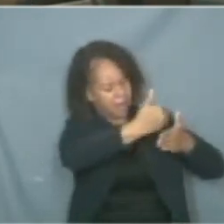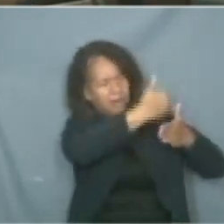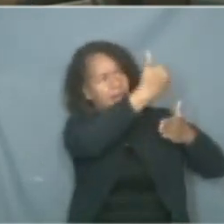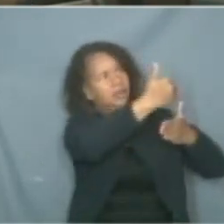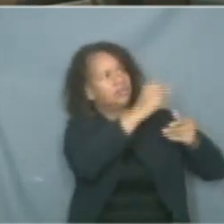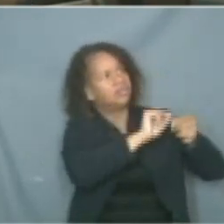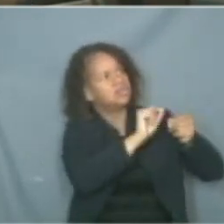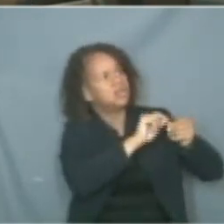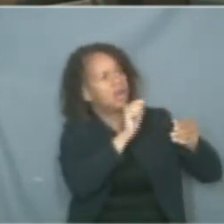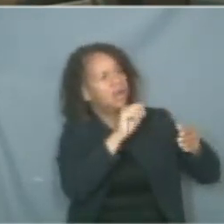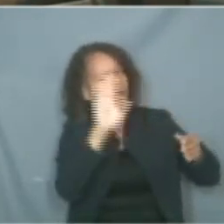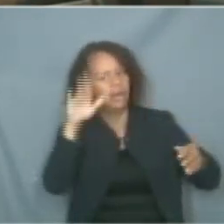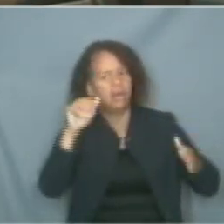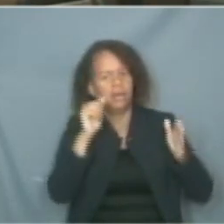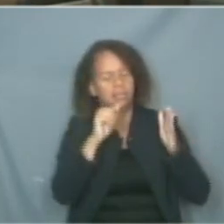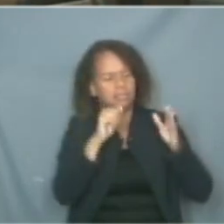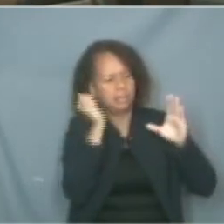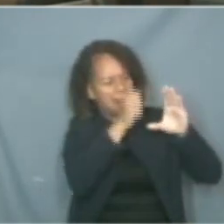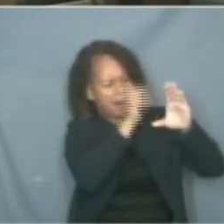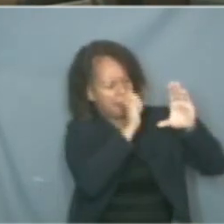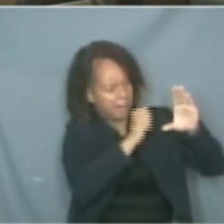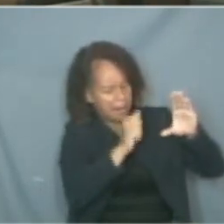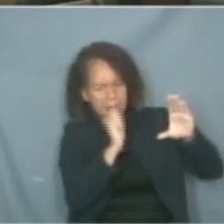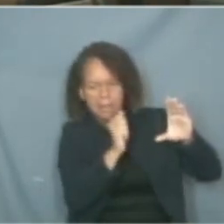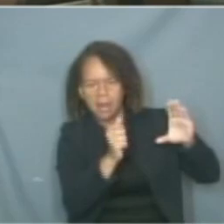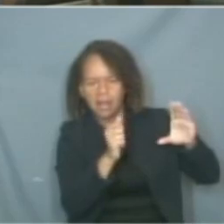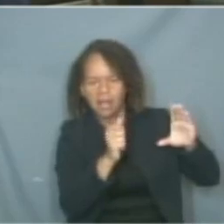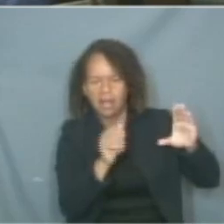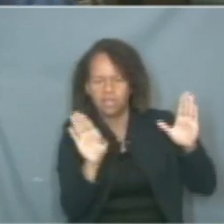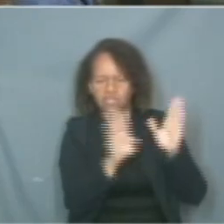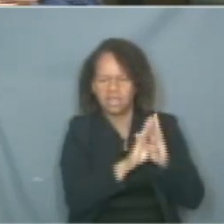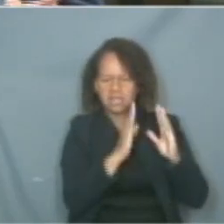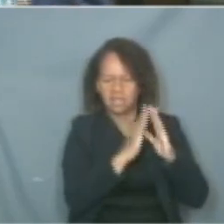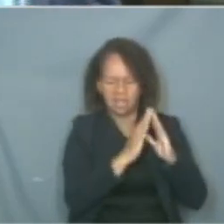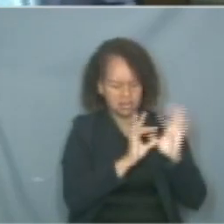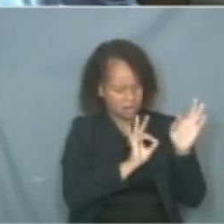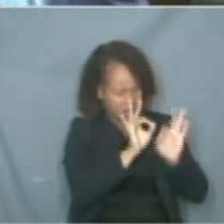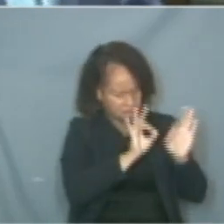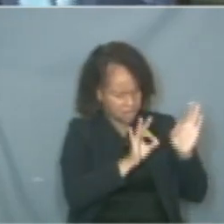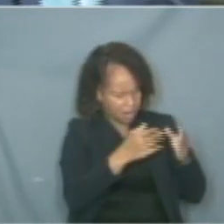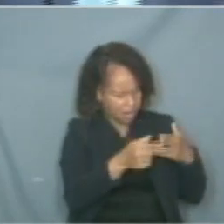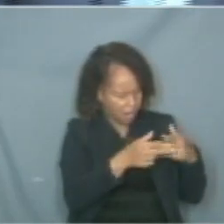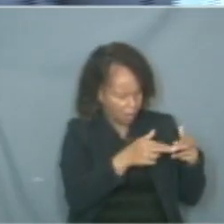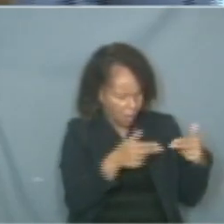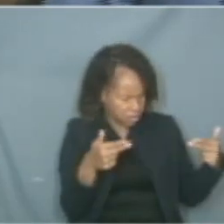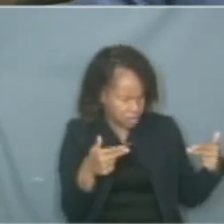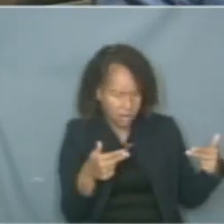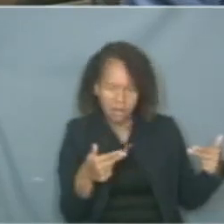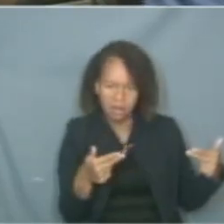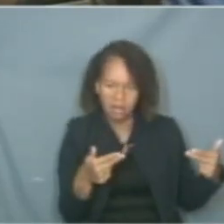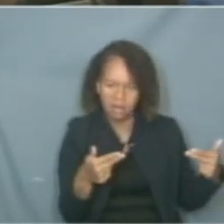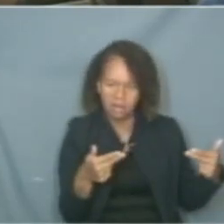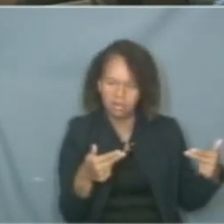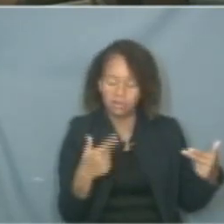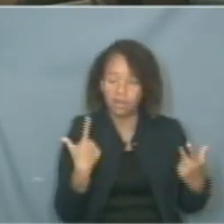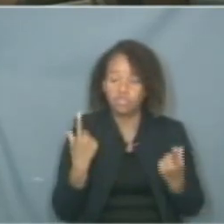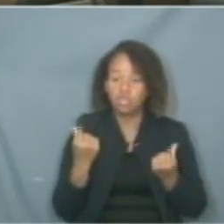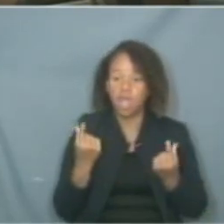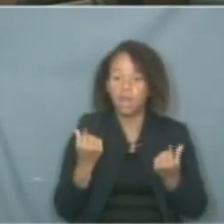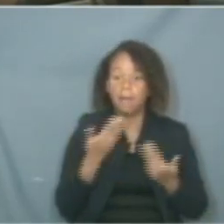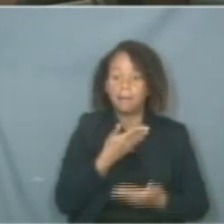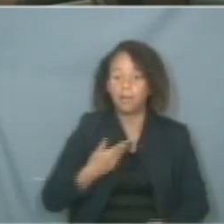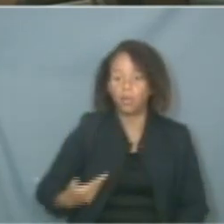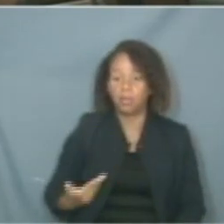fosse lá, batesse na casa, fizesse um buraco no muro, e quando eu chegasse, eu quisesse ajeitar com qualquer material. E aí eu estou falando de dinheiro